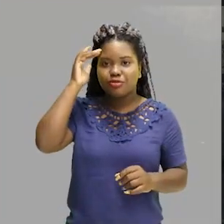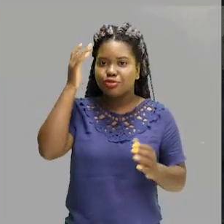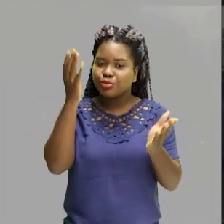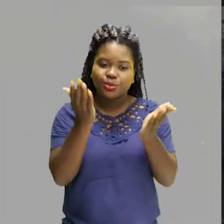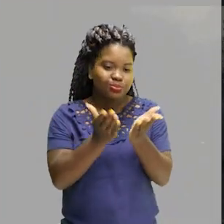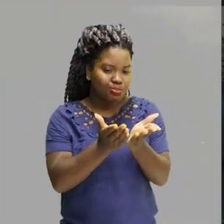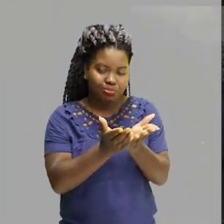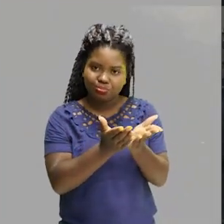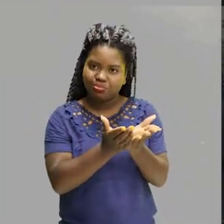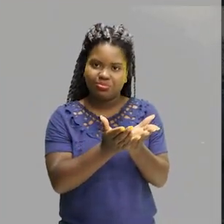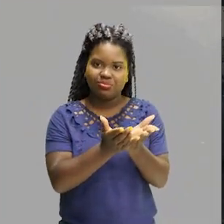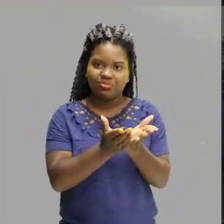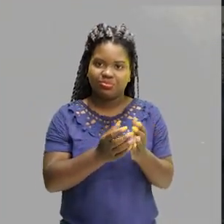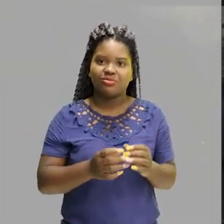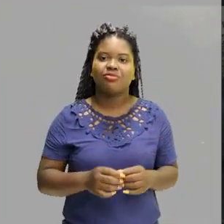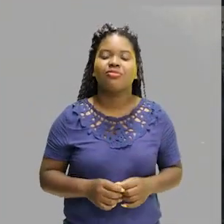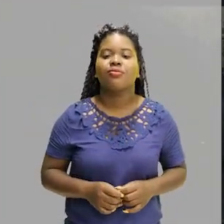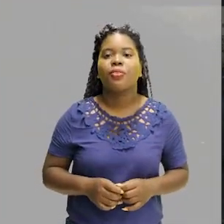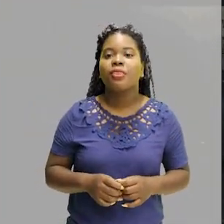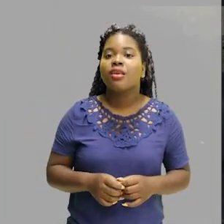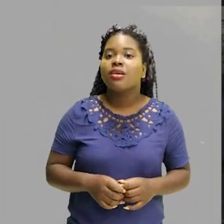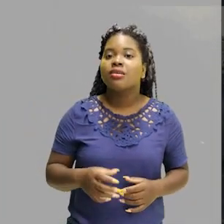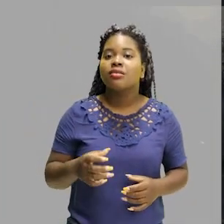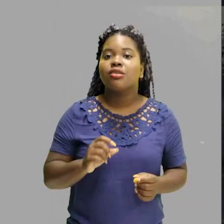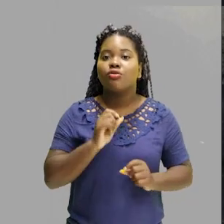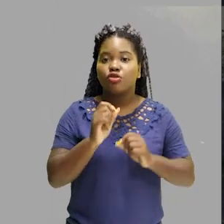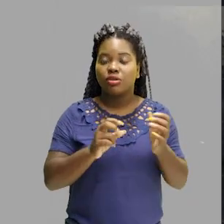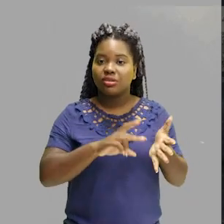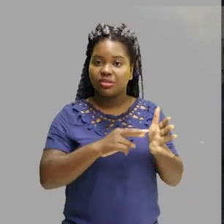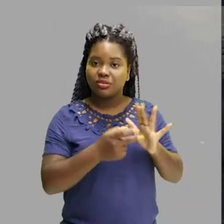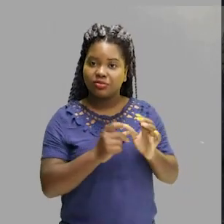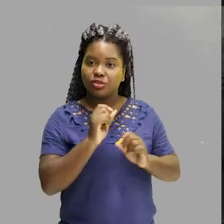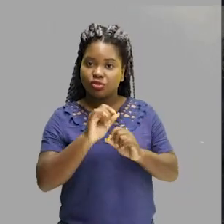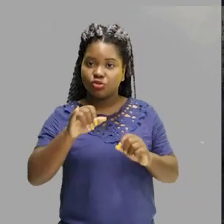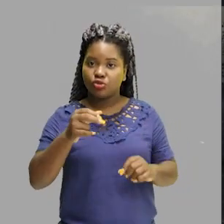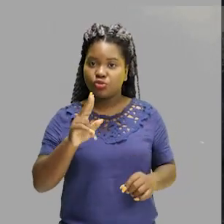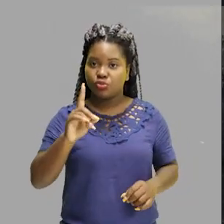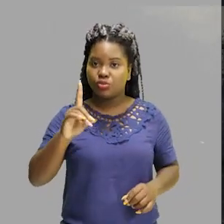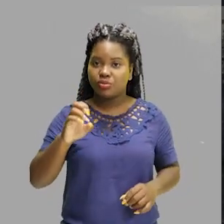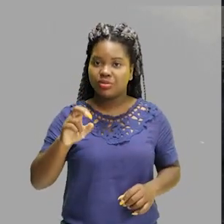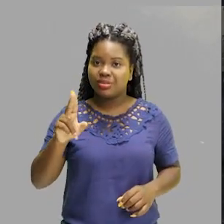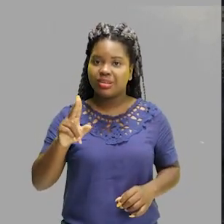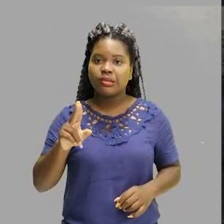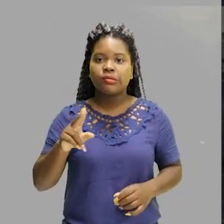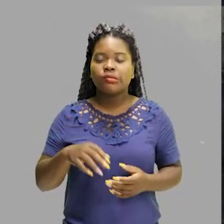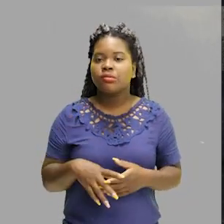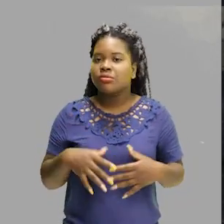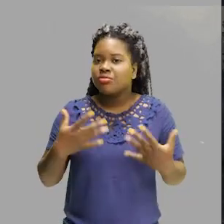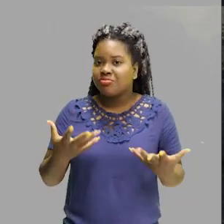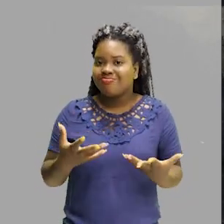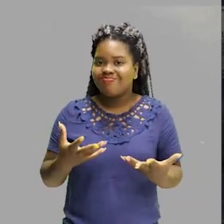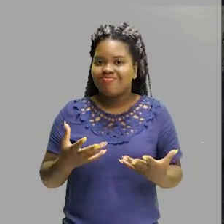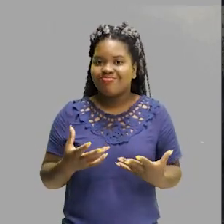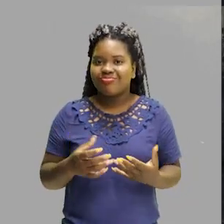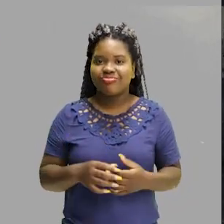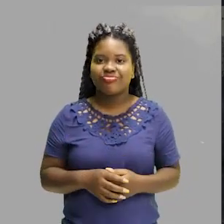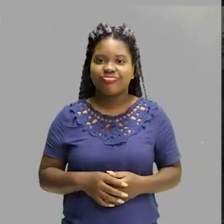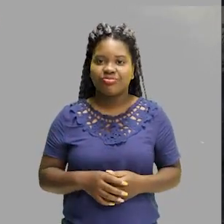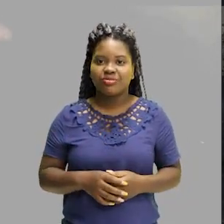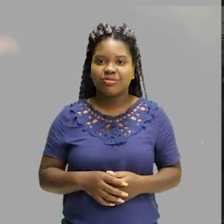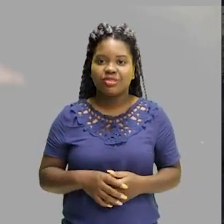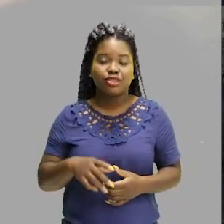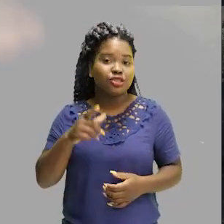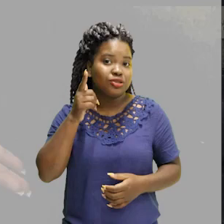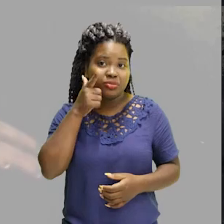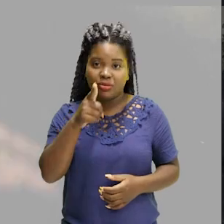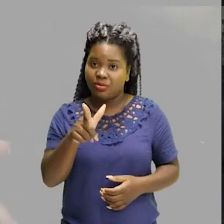cristã. Gente, é no sentido de o judeu não entender, não considerar Cristo como Salvador. Ele aparece aqui